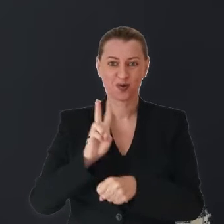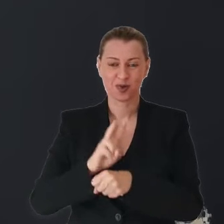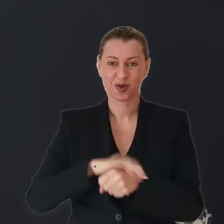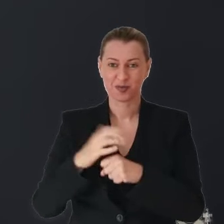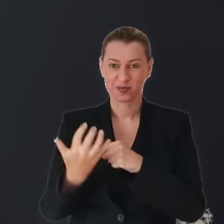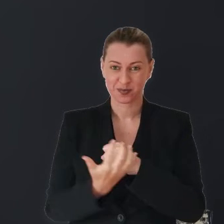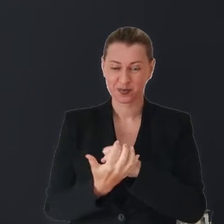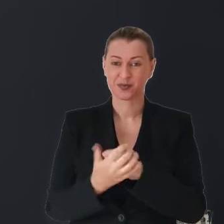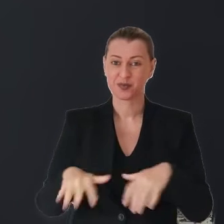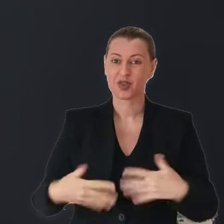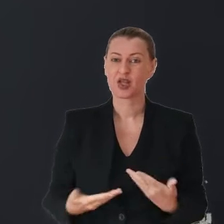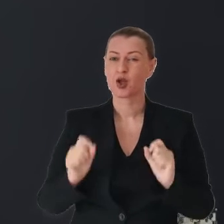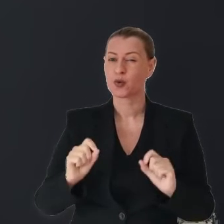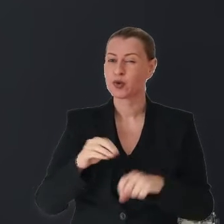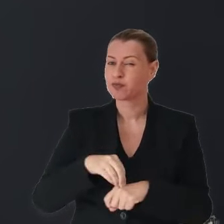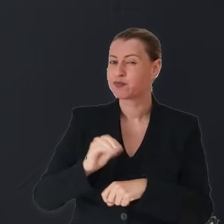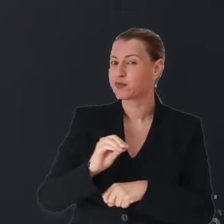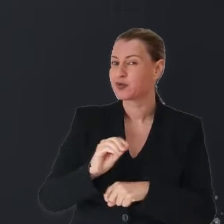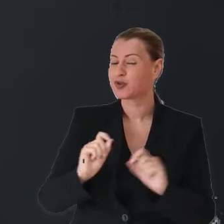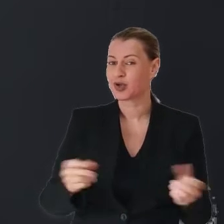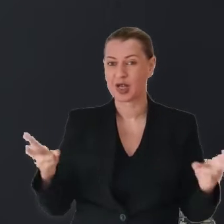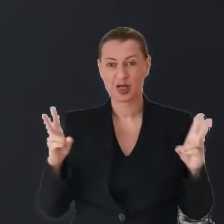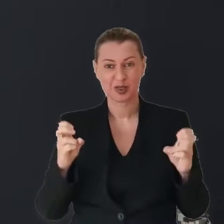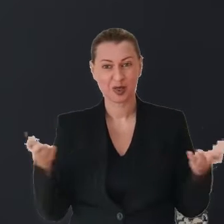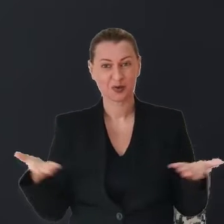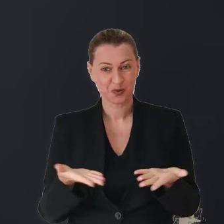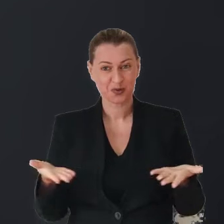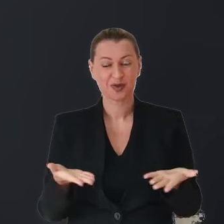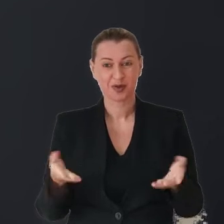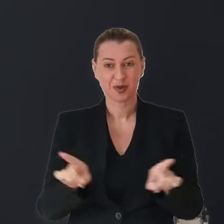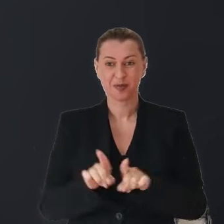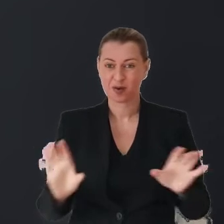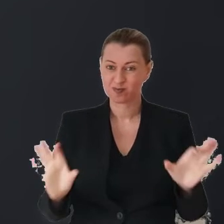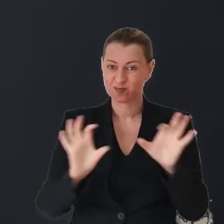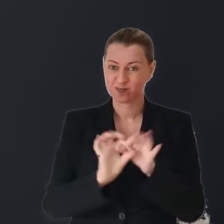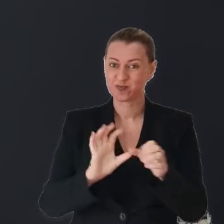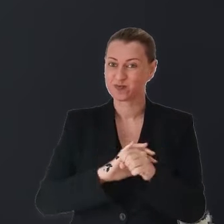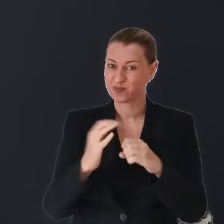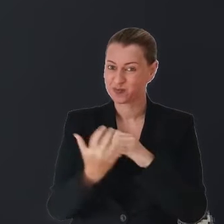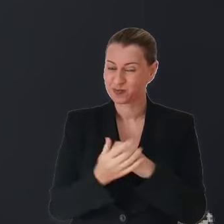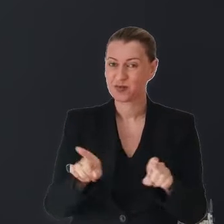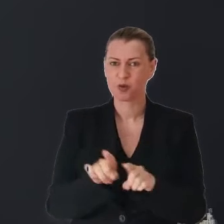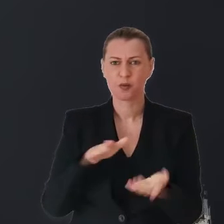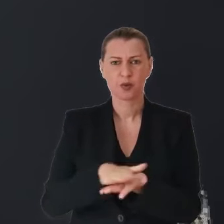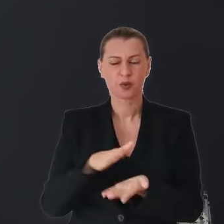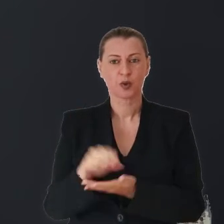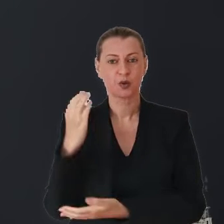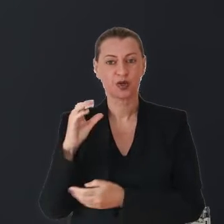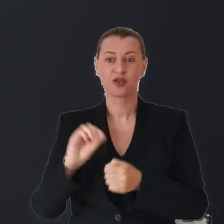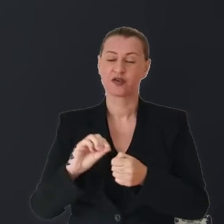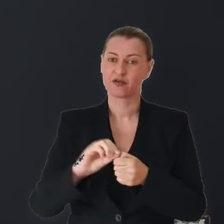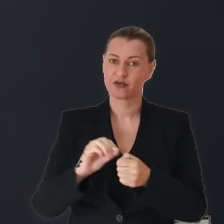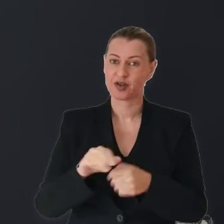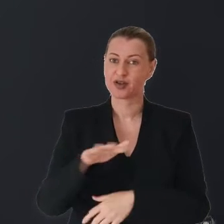toquei em Covid-19, eu já dou um spoiler de que esse episódio tem tudo a ver com a pandemia e com as produções científicas realizadas